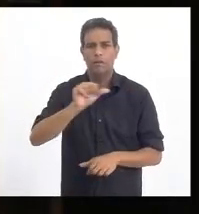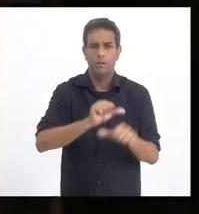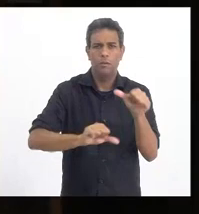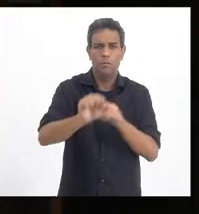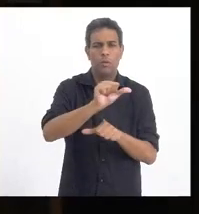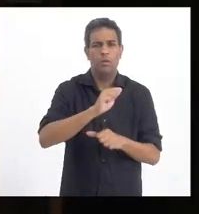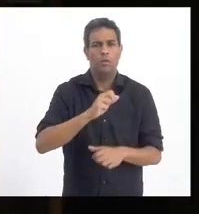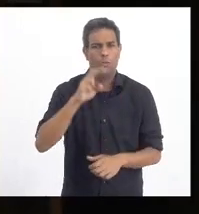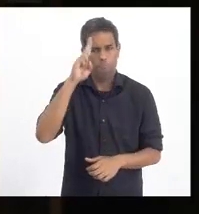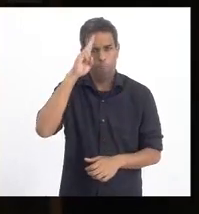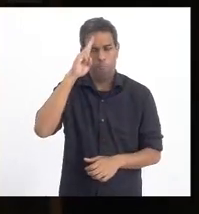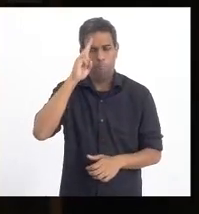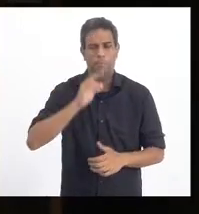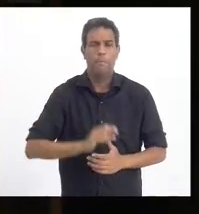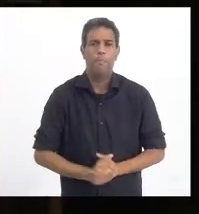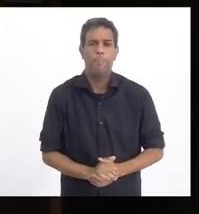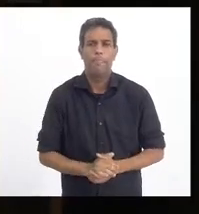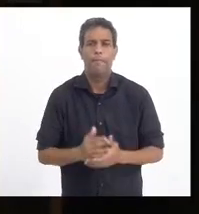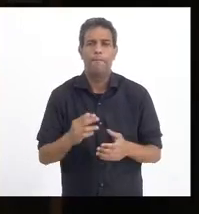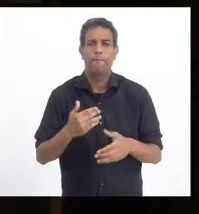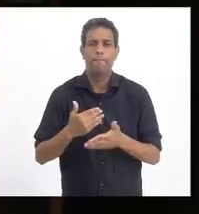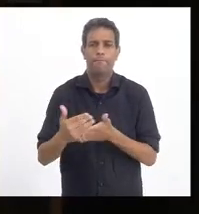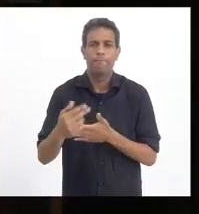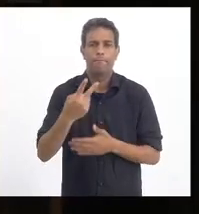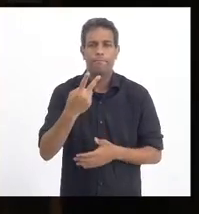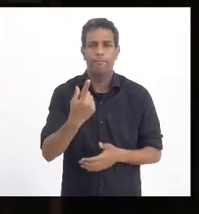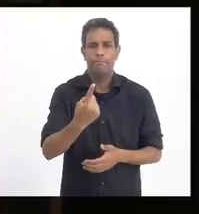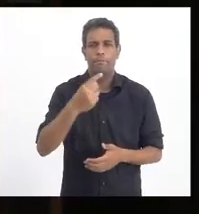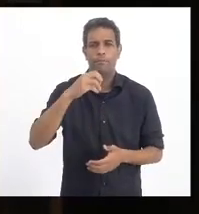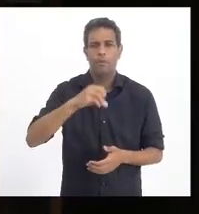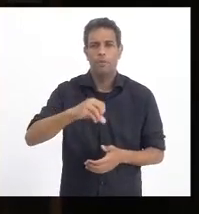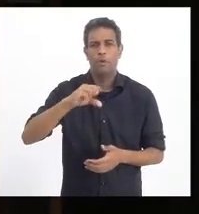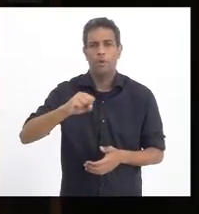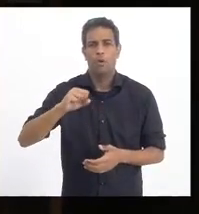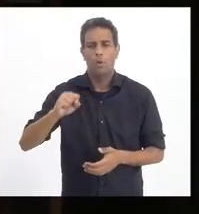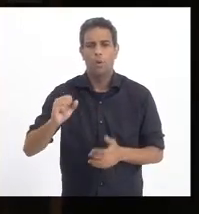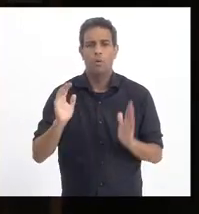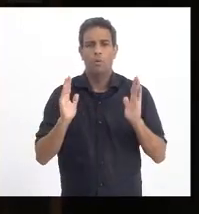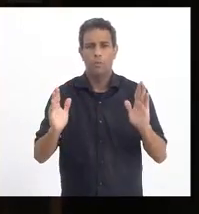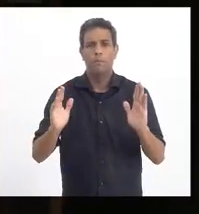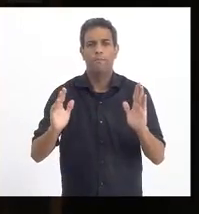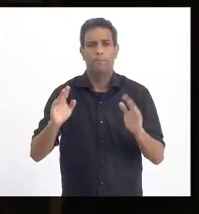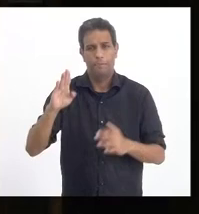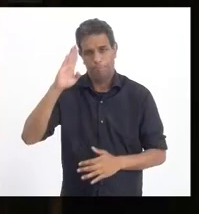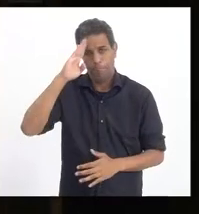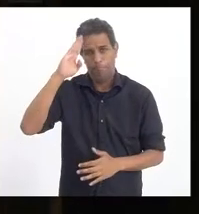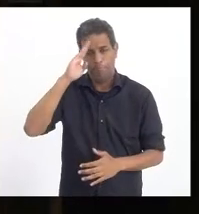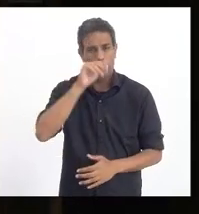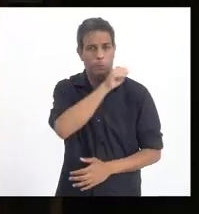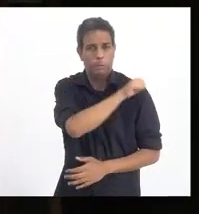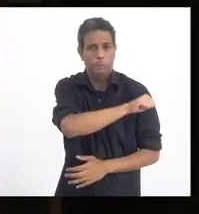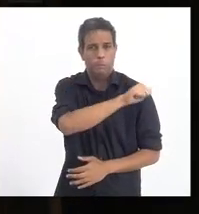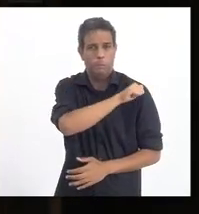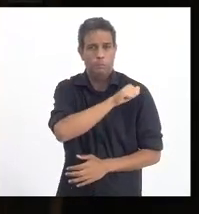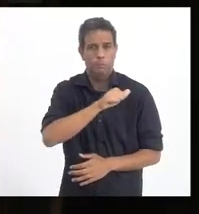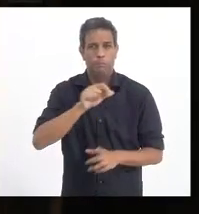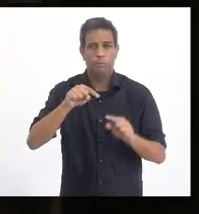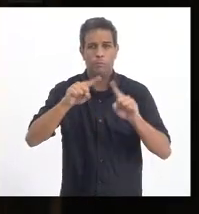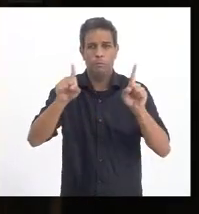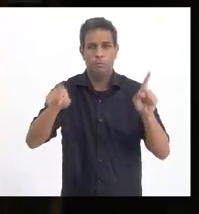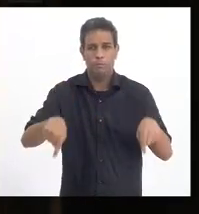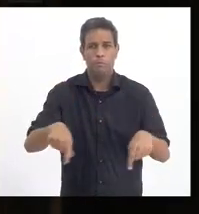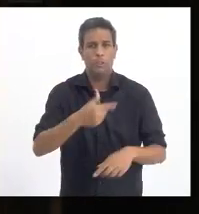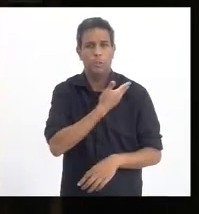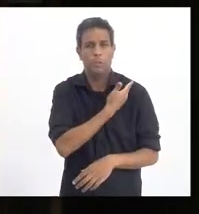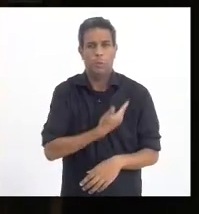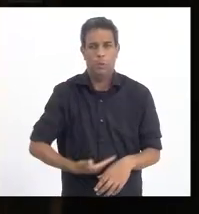aqui é importante a gente falar é desde 1998 os militares do Estado eles não são servidores públicos